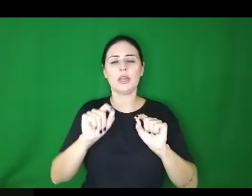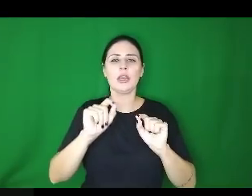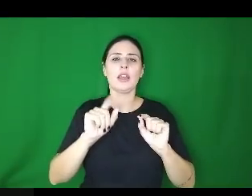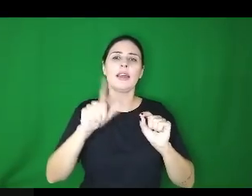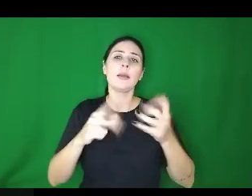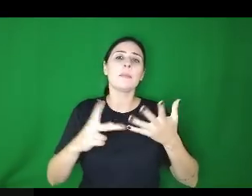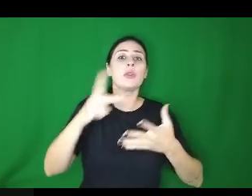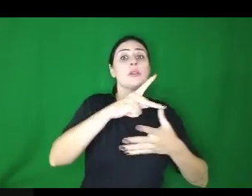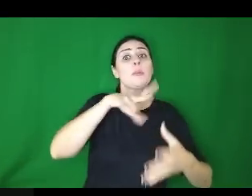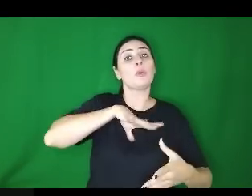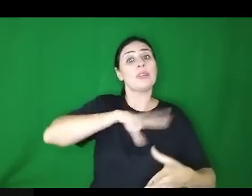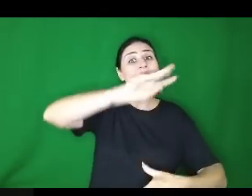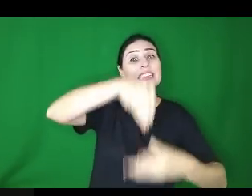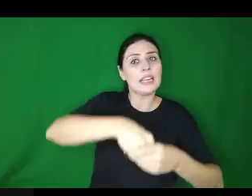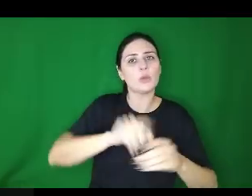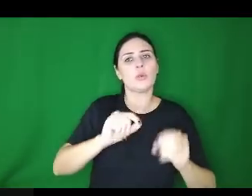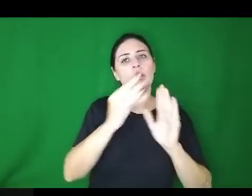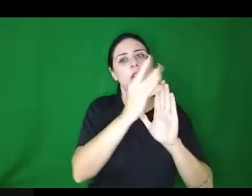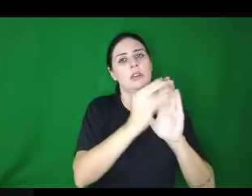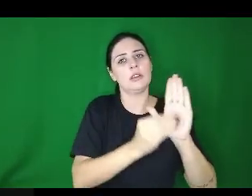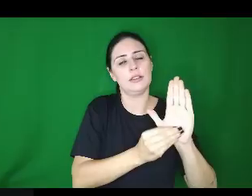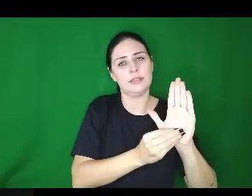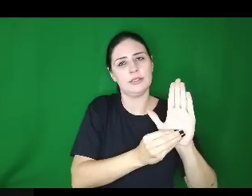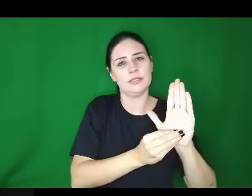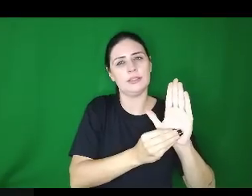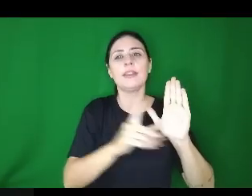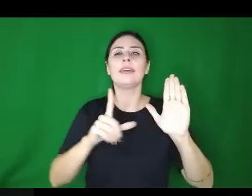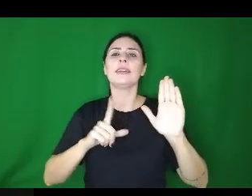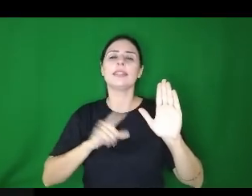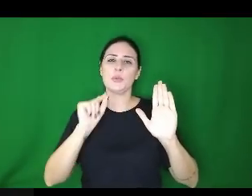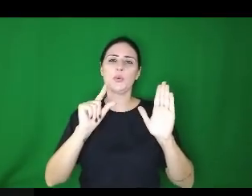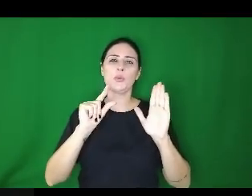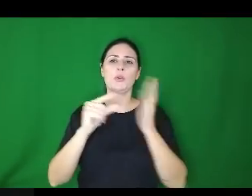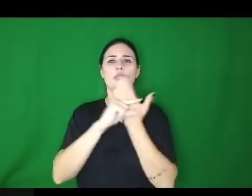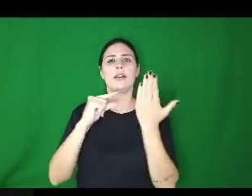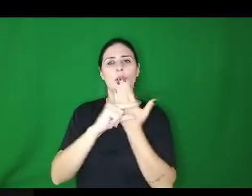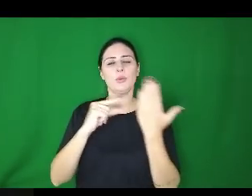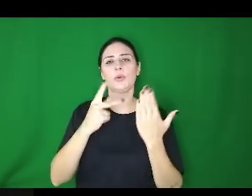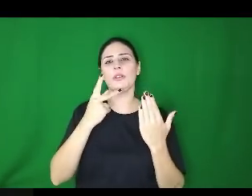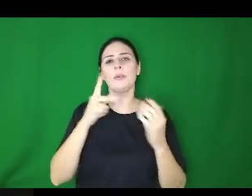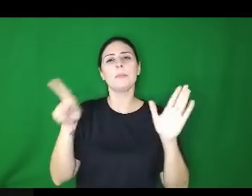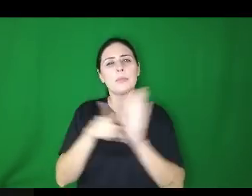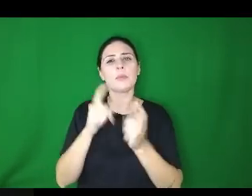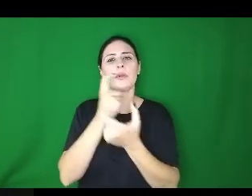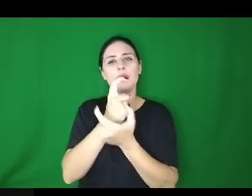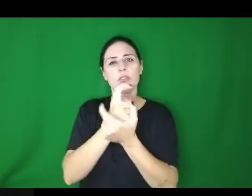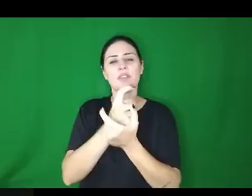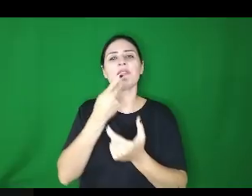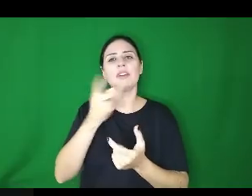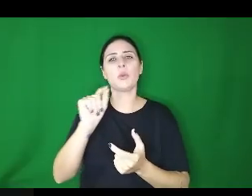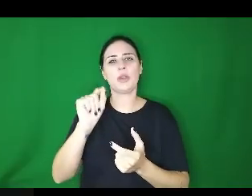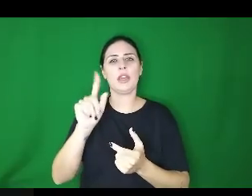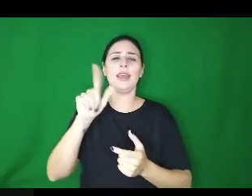se coloca os 4 práticas de linguagem que tem que ser contemplada na língua portuguesa, que é a leitura, a escuta,